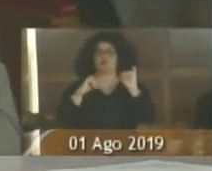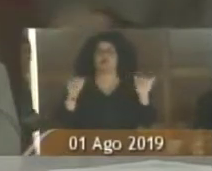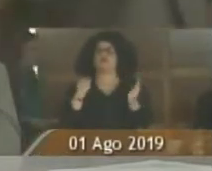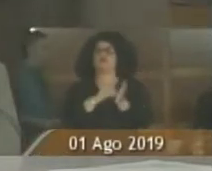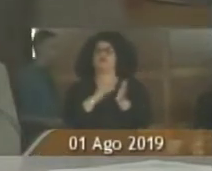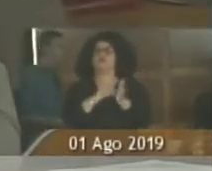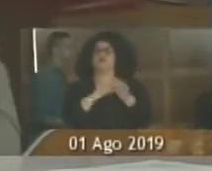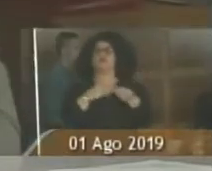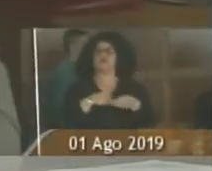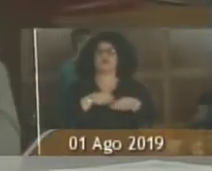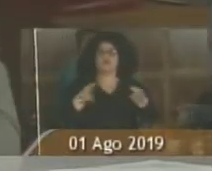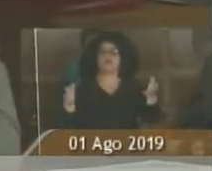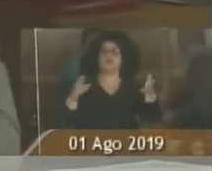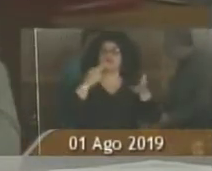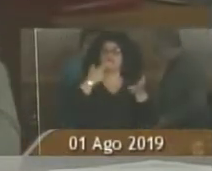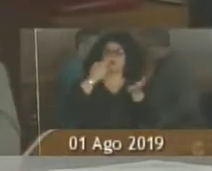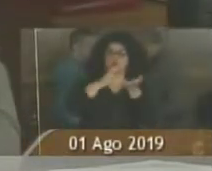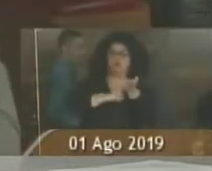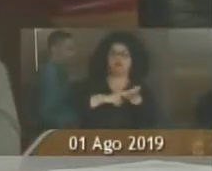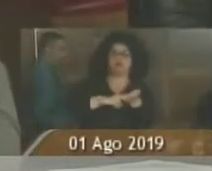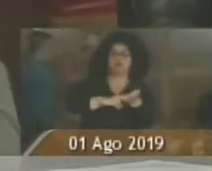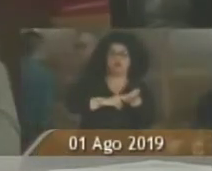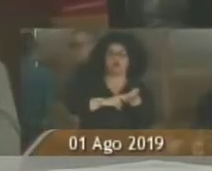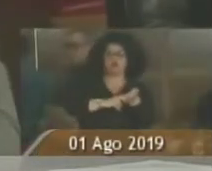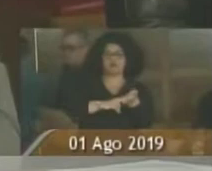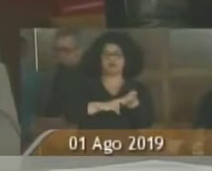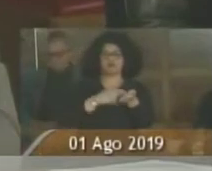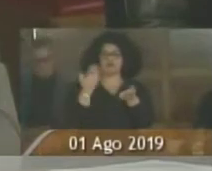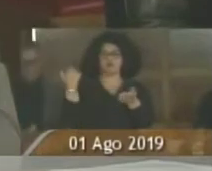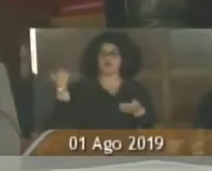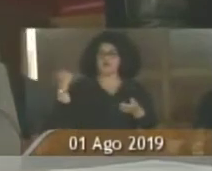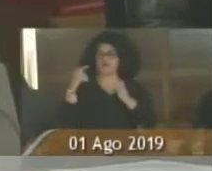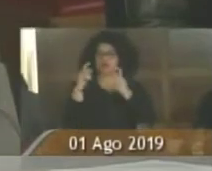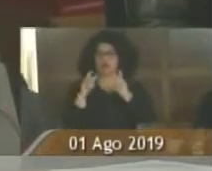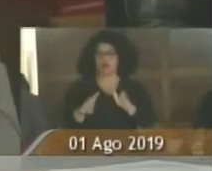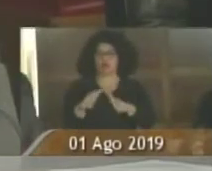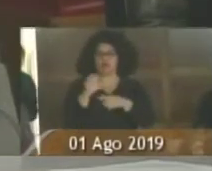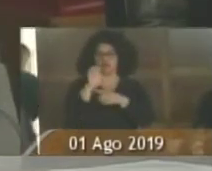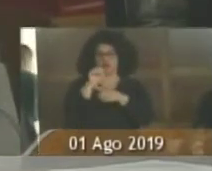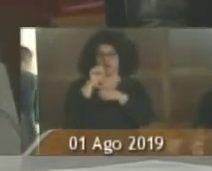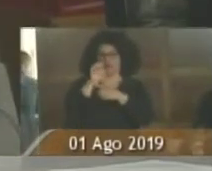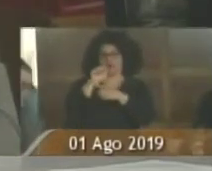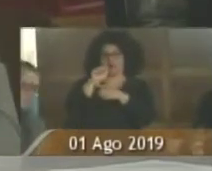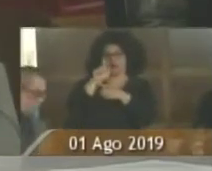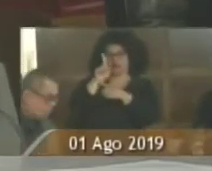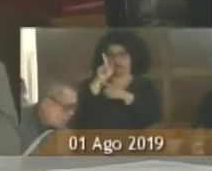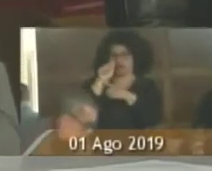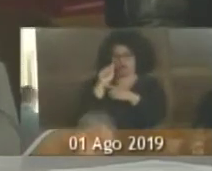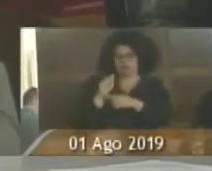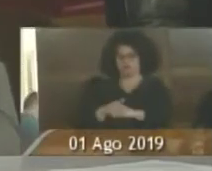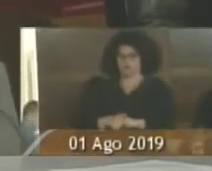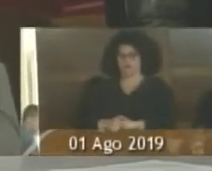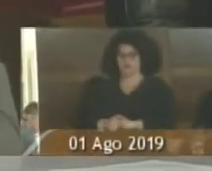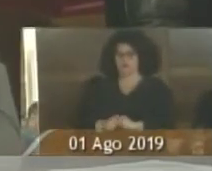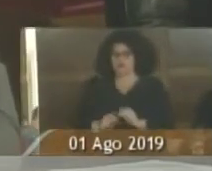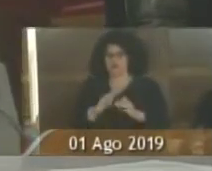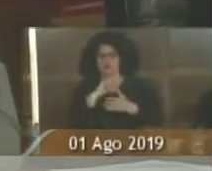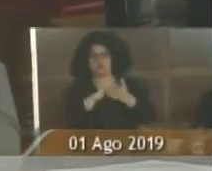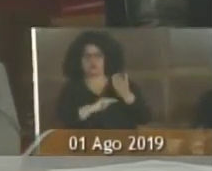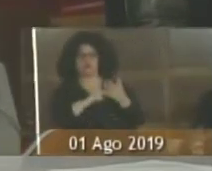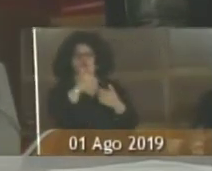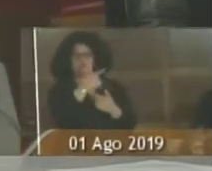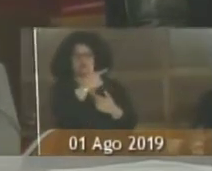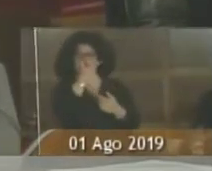de correspondência na Rua São João Marcos, antiga Rua Projetada 3, em Cruz da Enseada. Indicação 2206, indicando ao